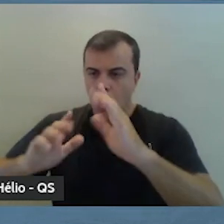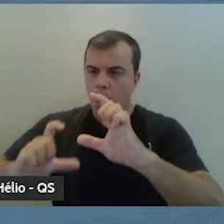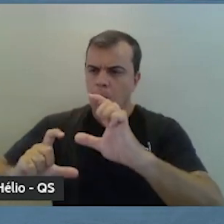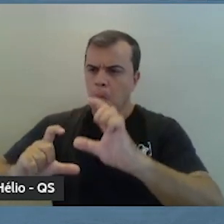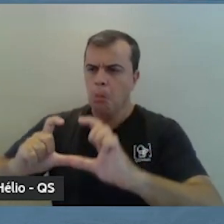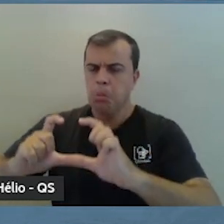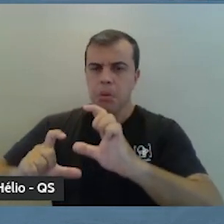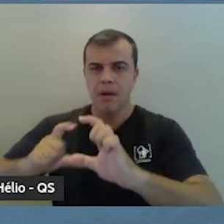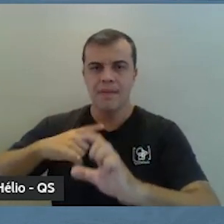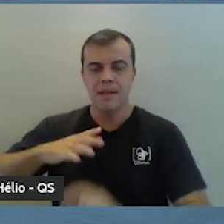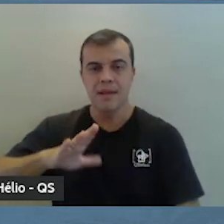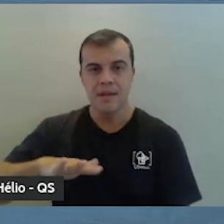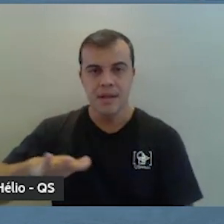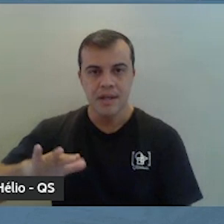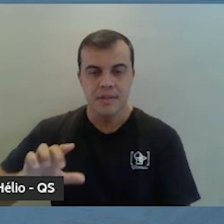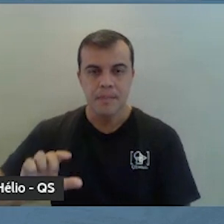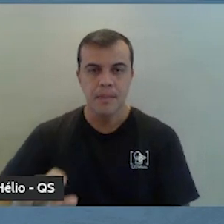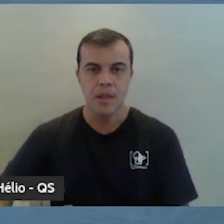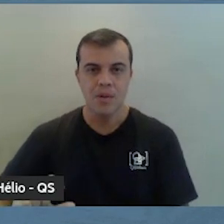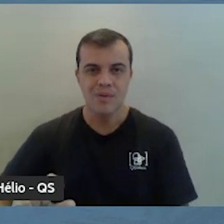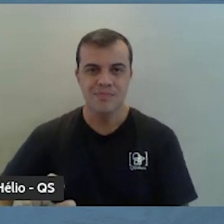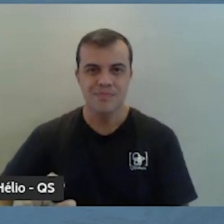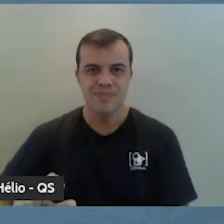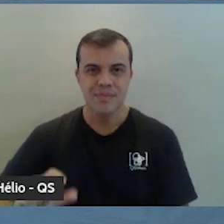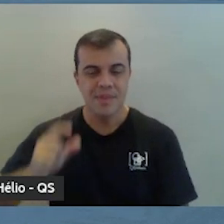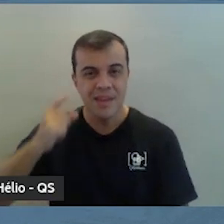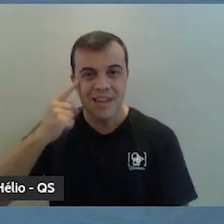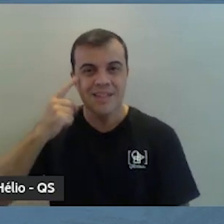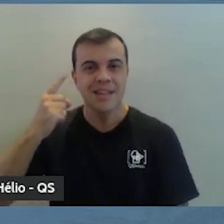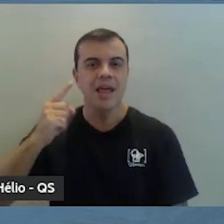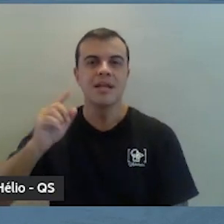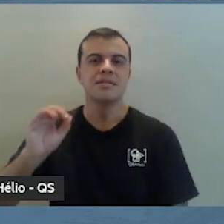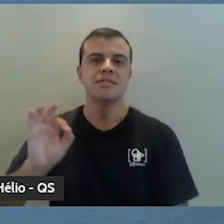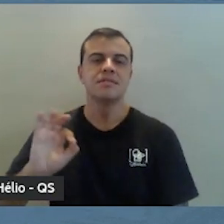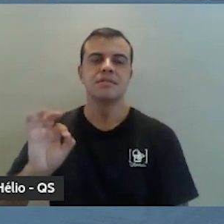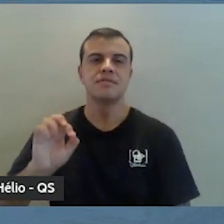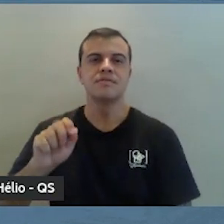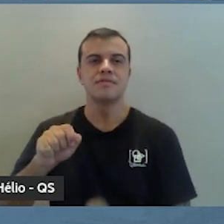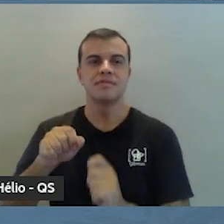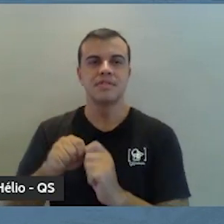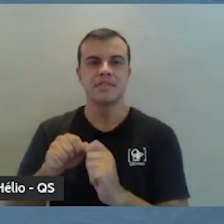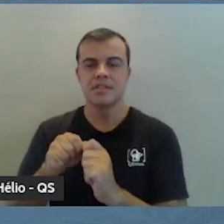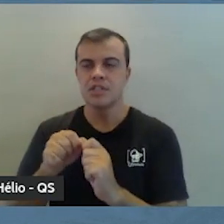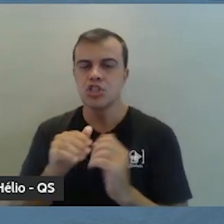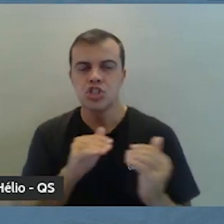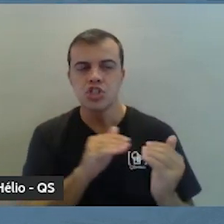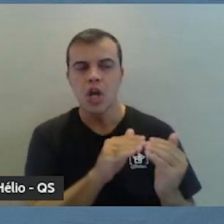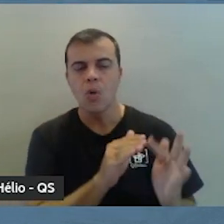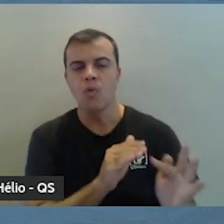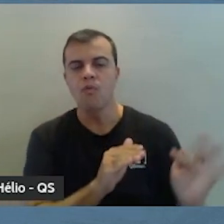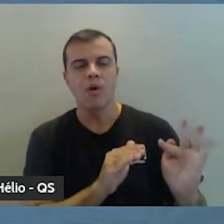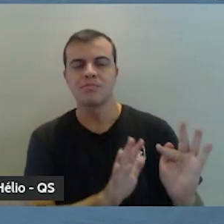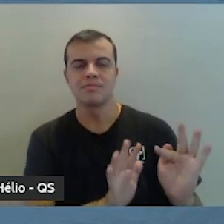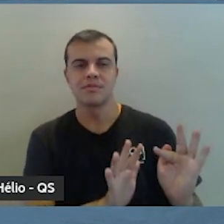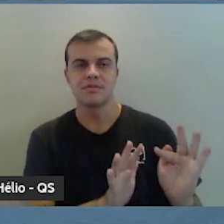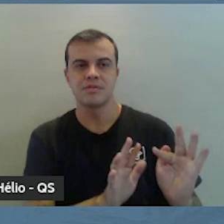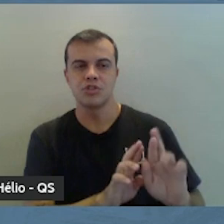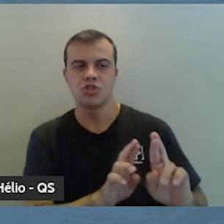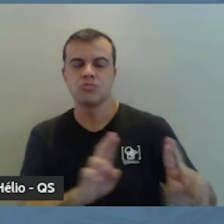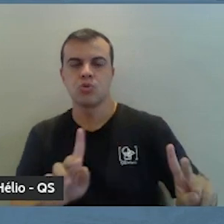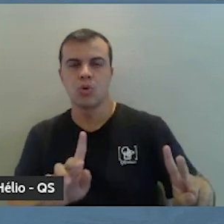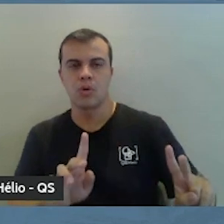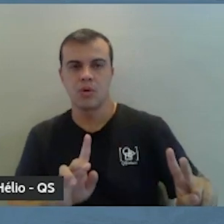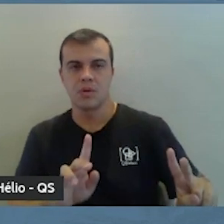Tem crianças que são menores, mas a ideia não é fazer de acordo com a academia. Isso é a ruptura. Se